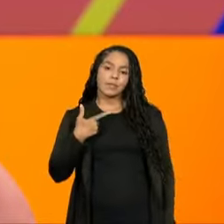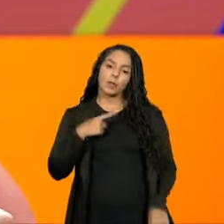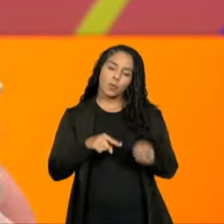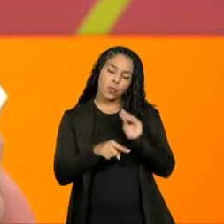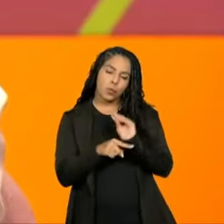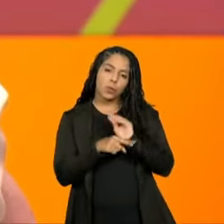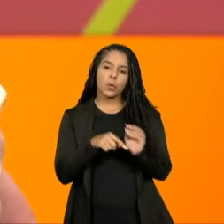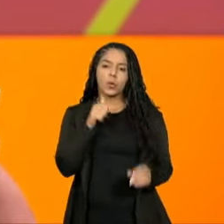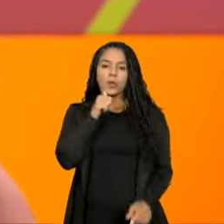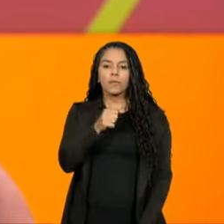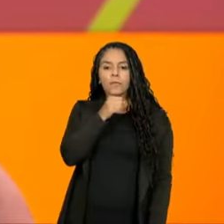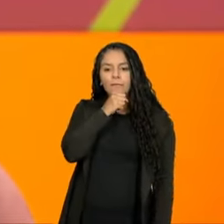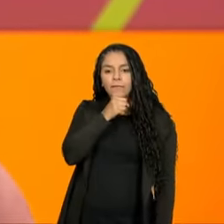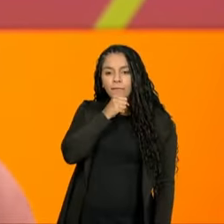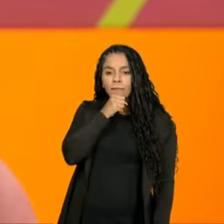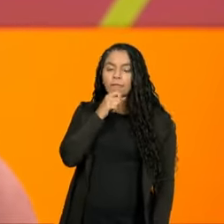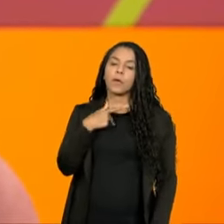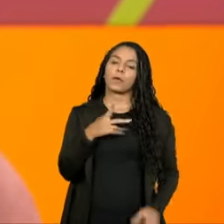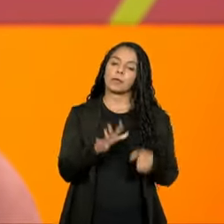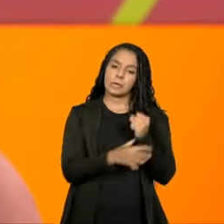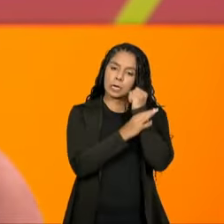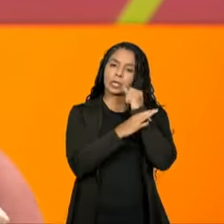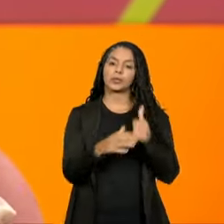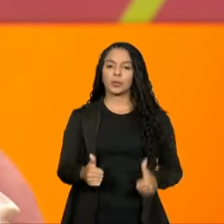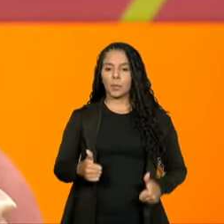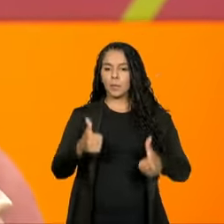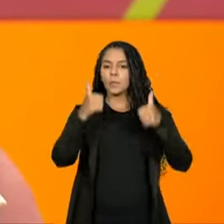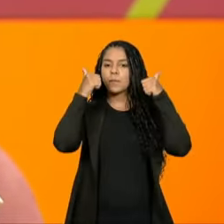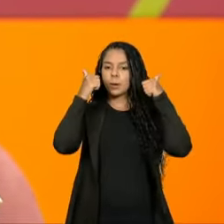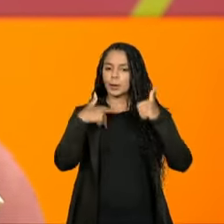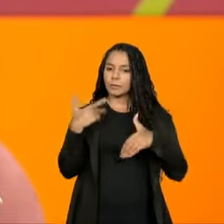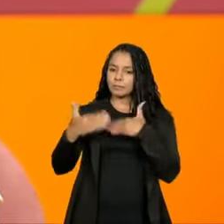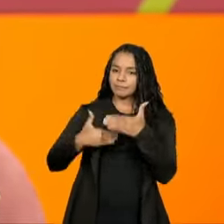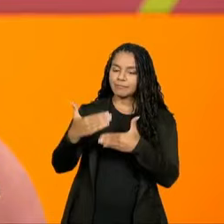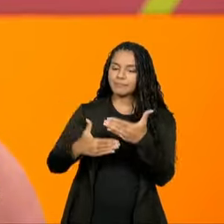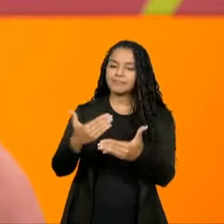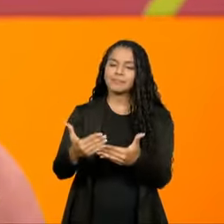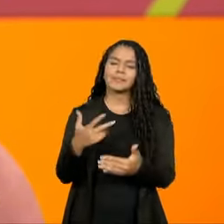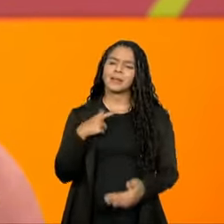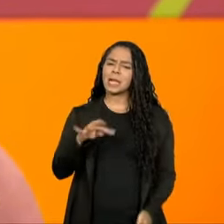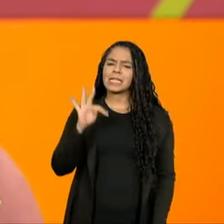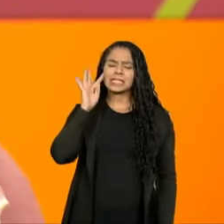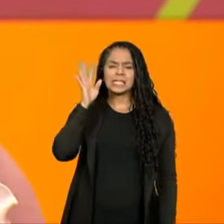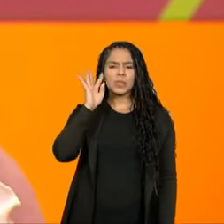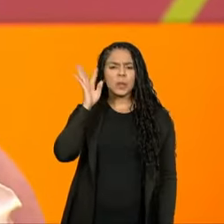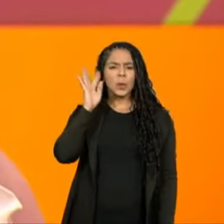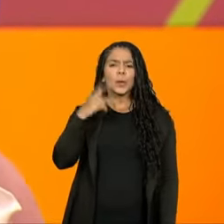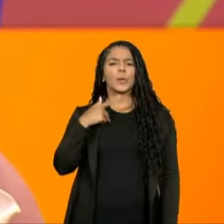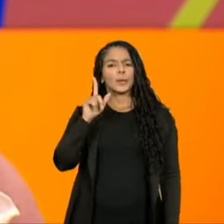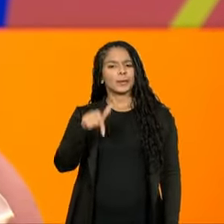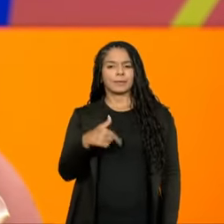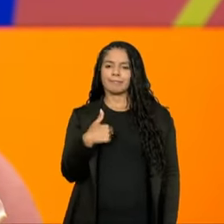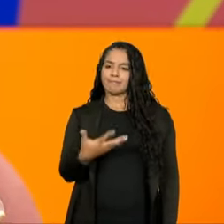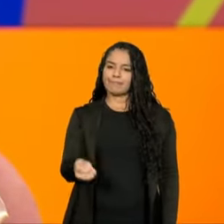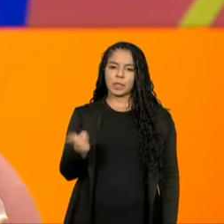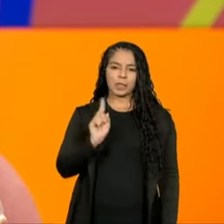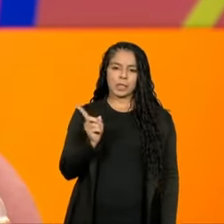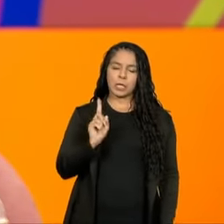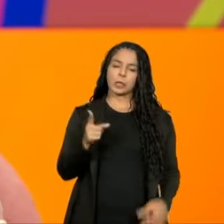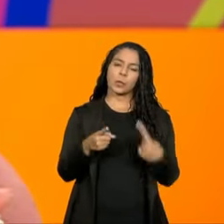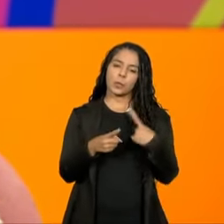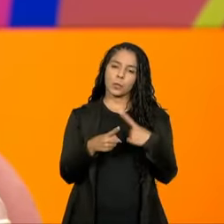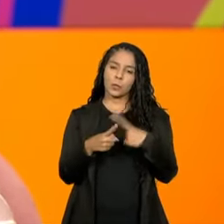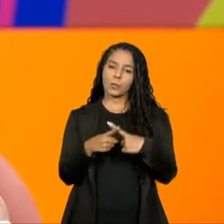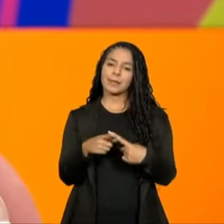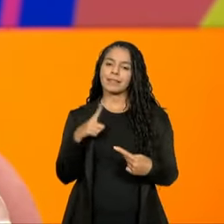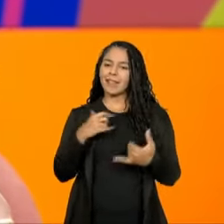avó e isso garantiu uma melhoria, na verdade, desse trajeto. Mas essa teoria é muito refutada, porque, de fato,